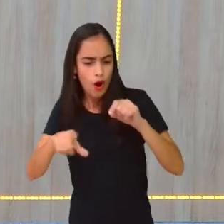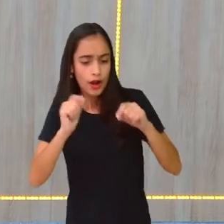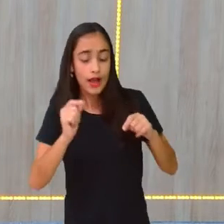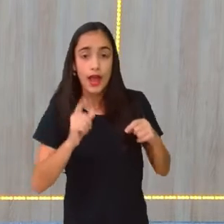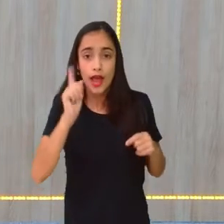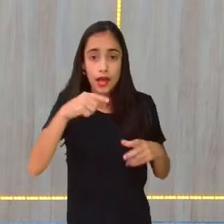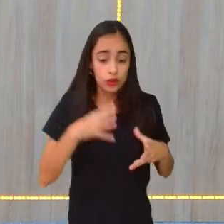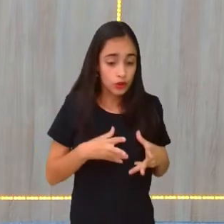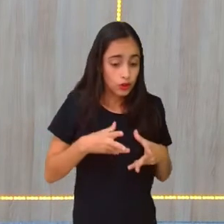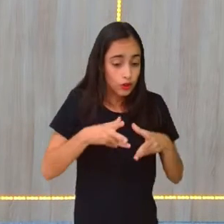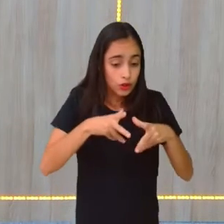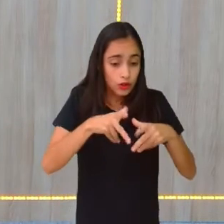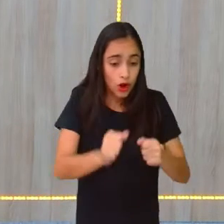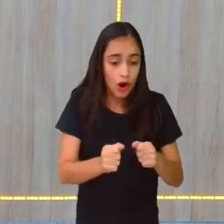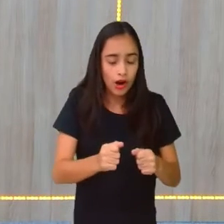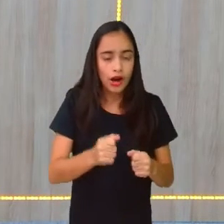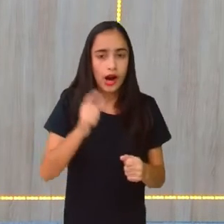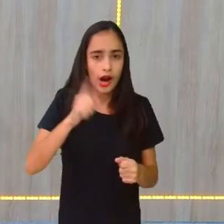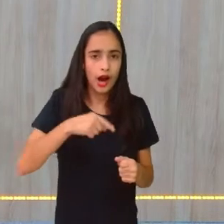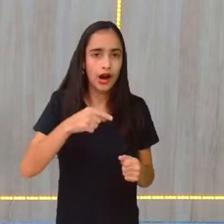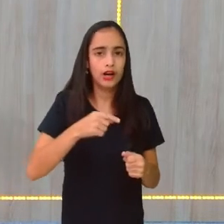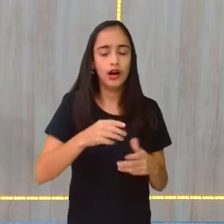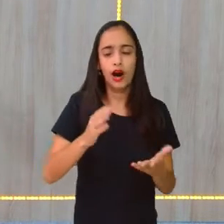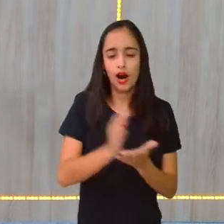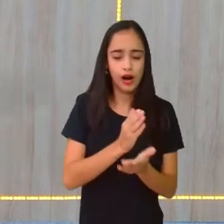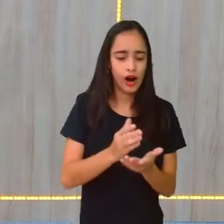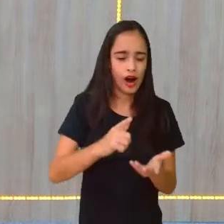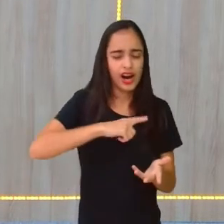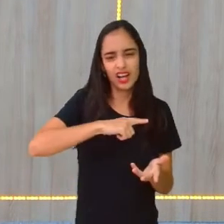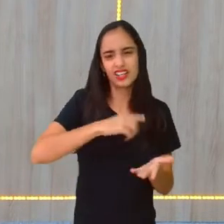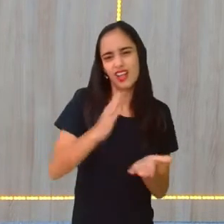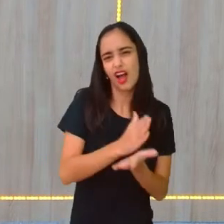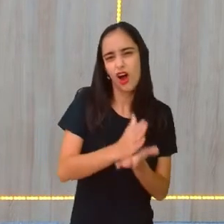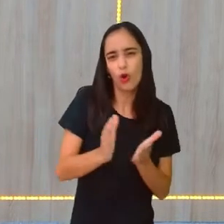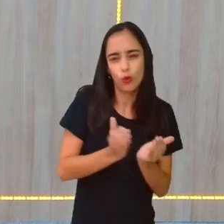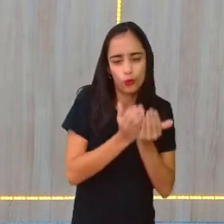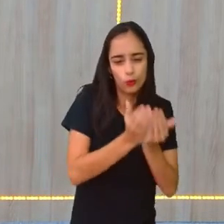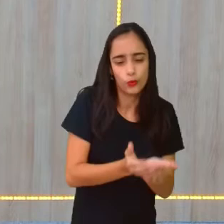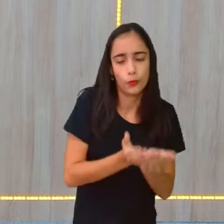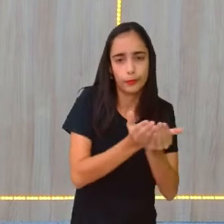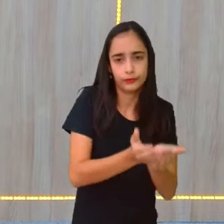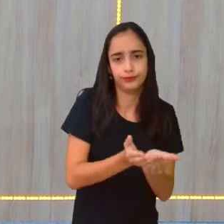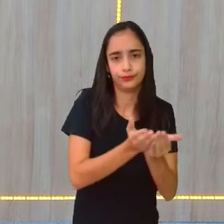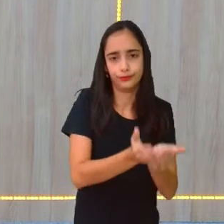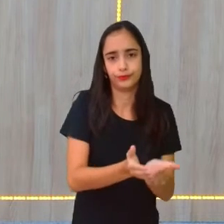os grandes proprietários de barcos. Entendi. Então daí